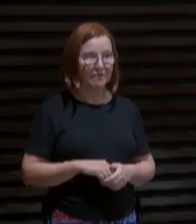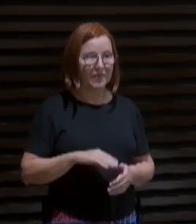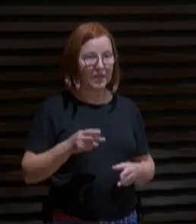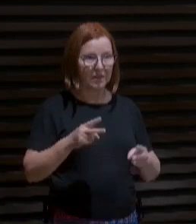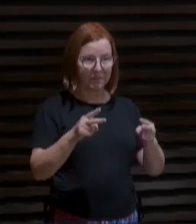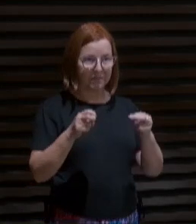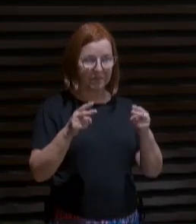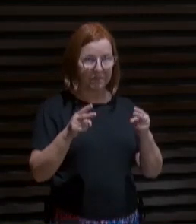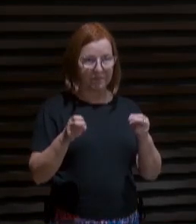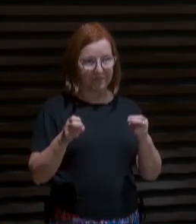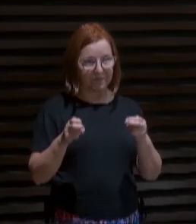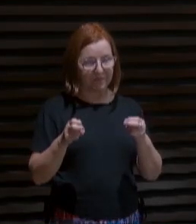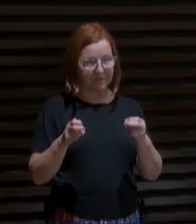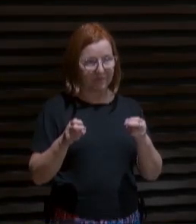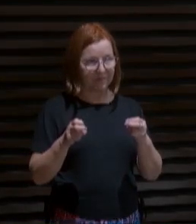que